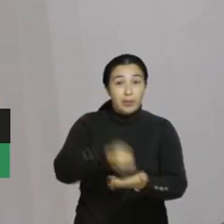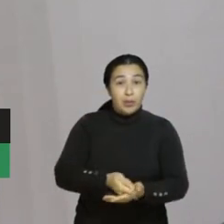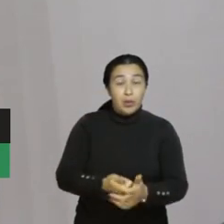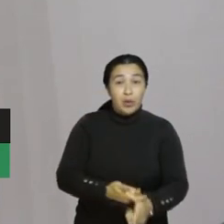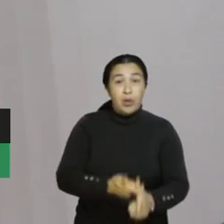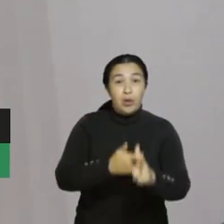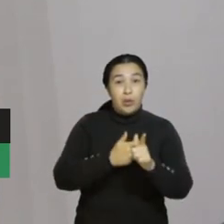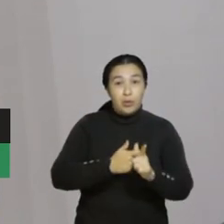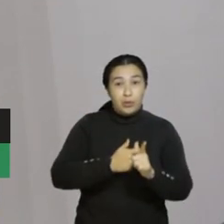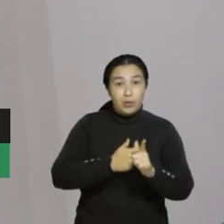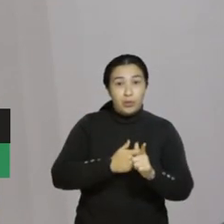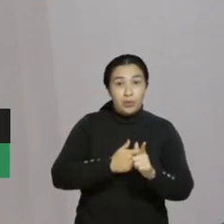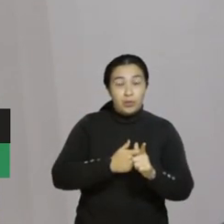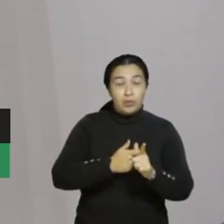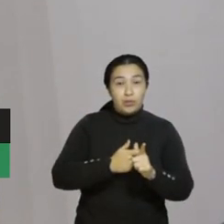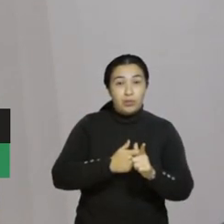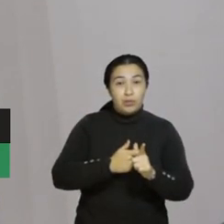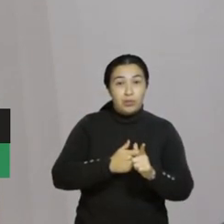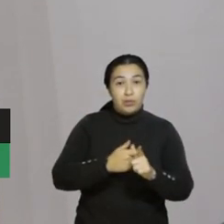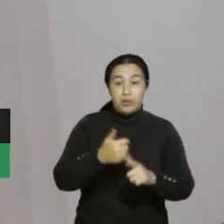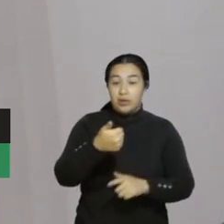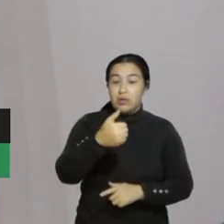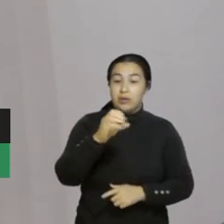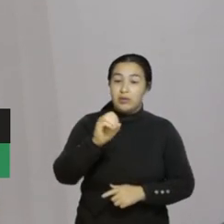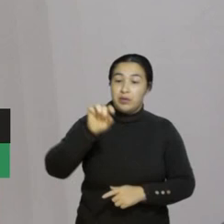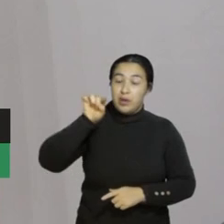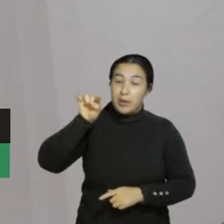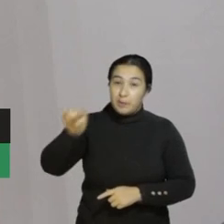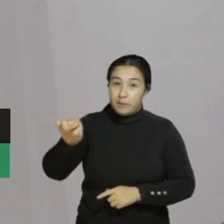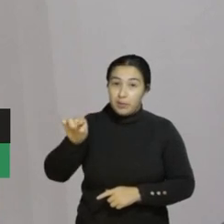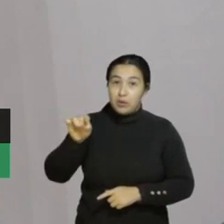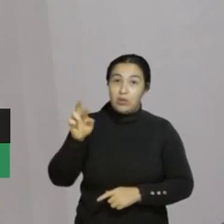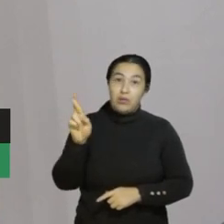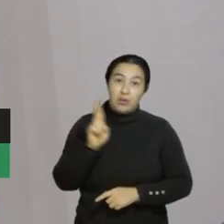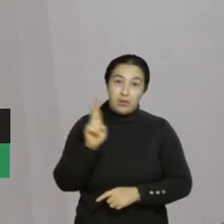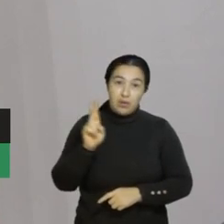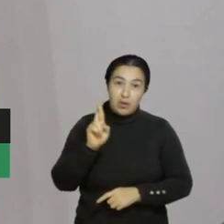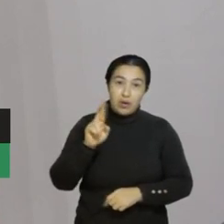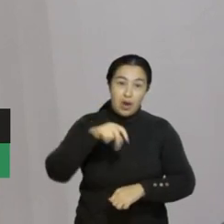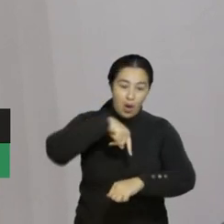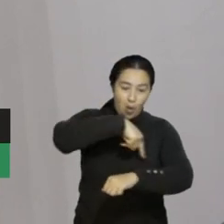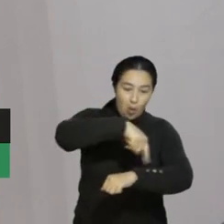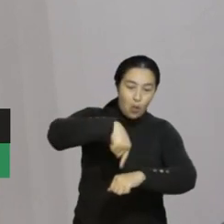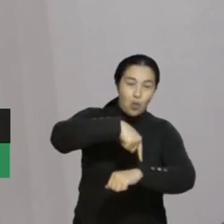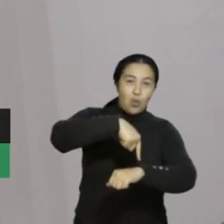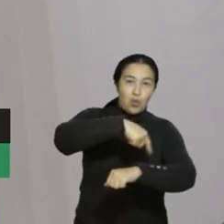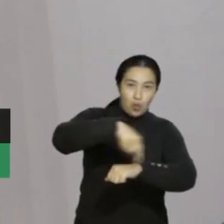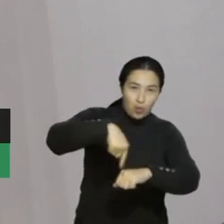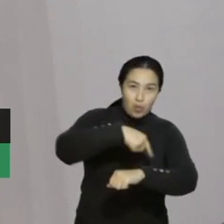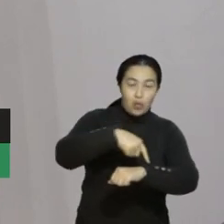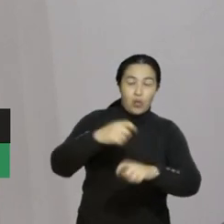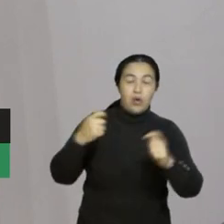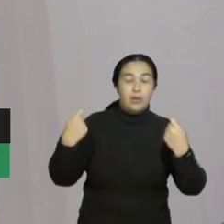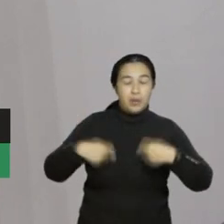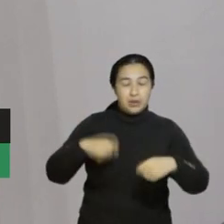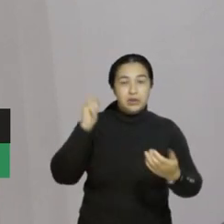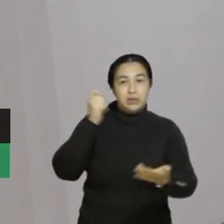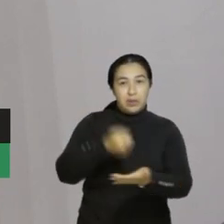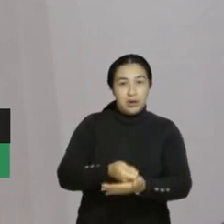por hora de exposição do público infanto-juvenil ao conteúdo exibido,